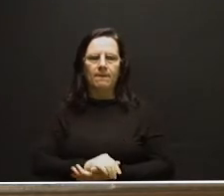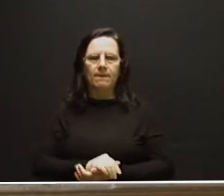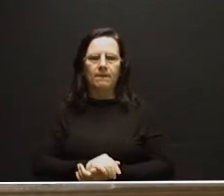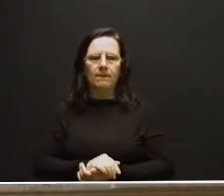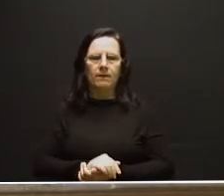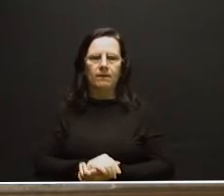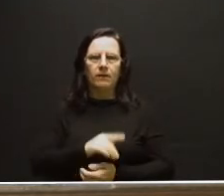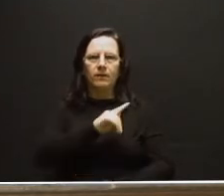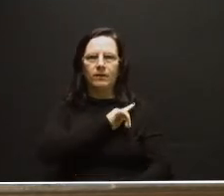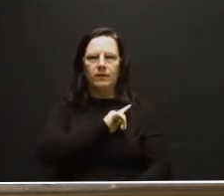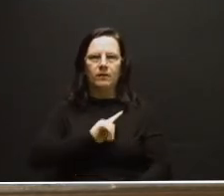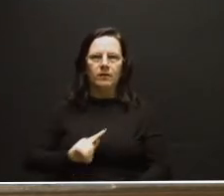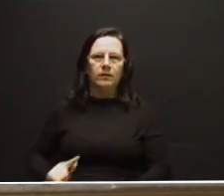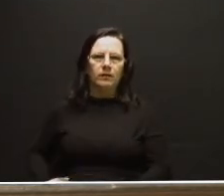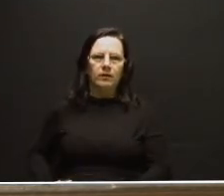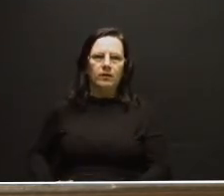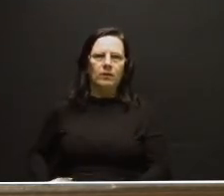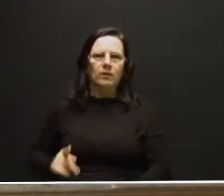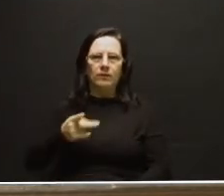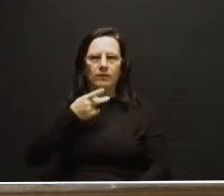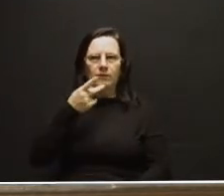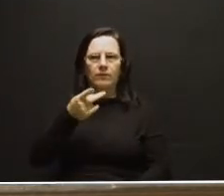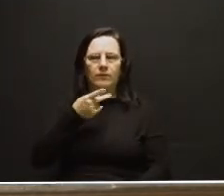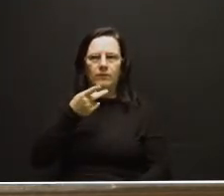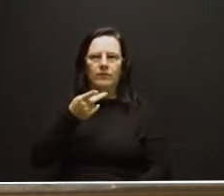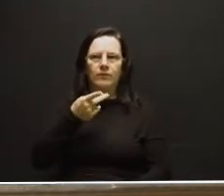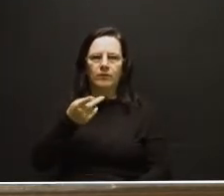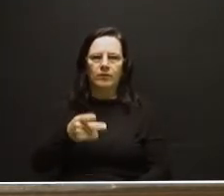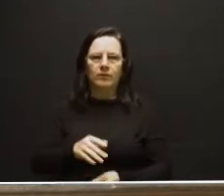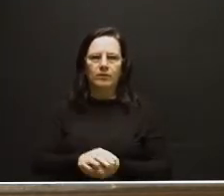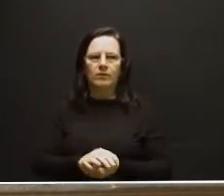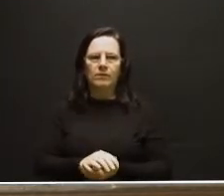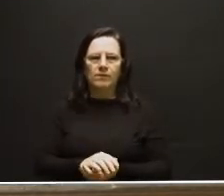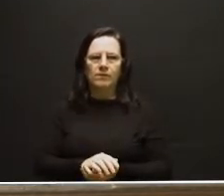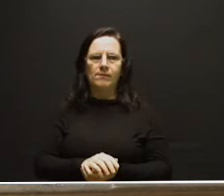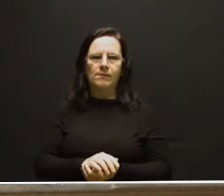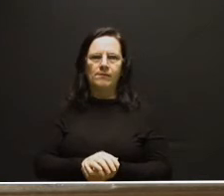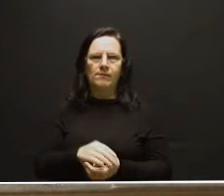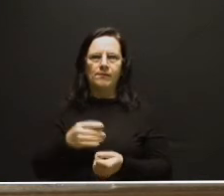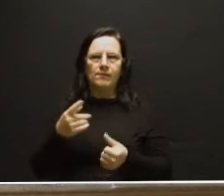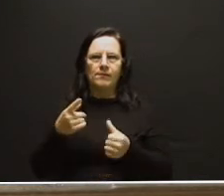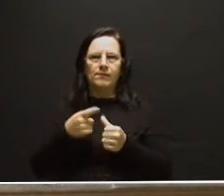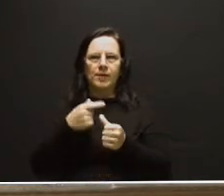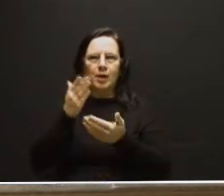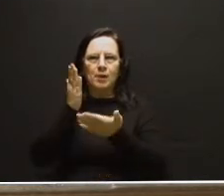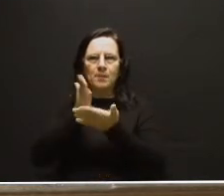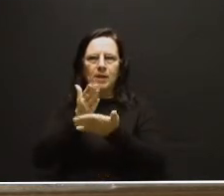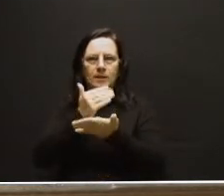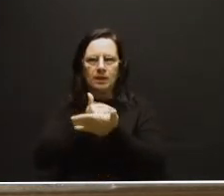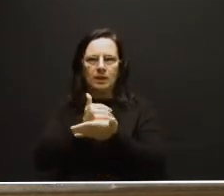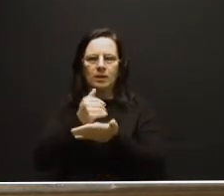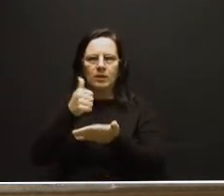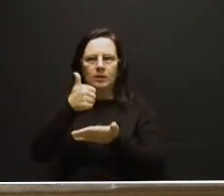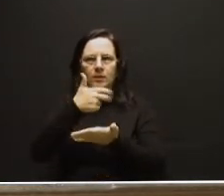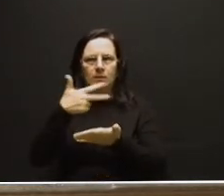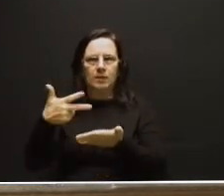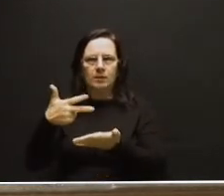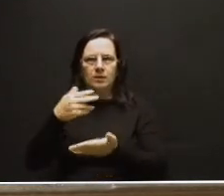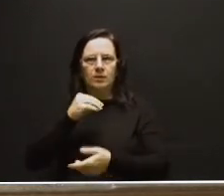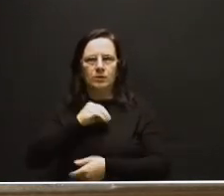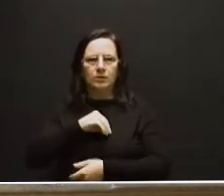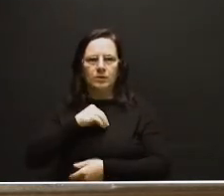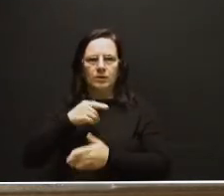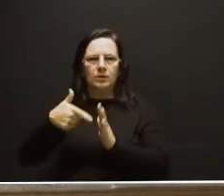que o governo colocou aqui uma nota oficial a primeira parcela do 13º será